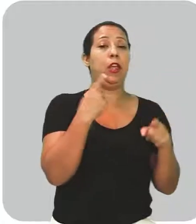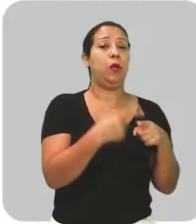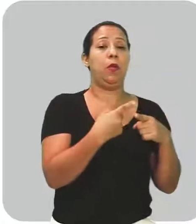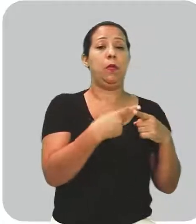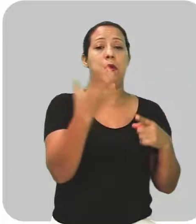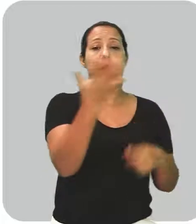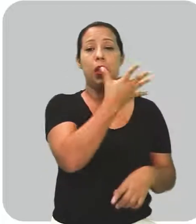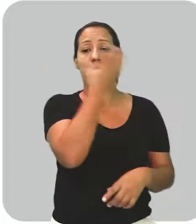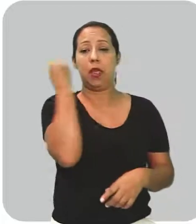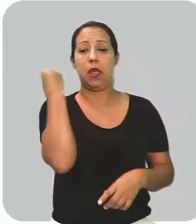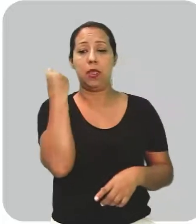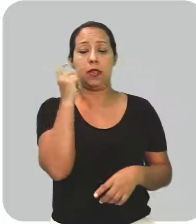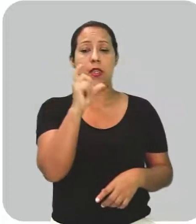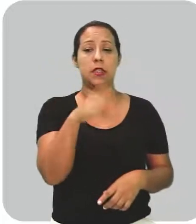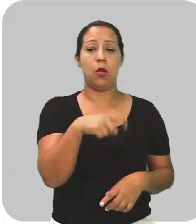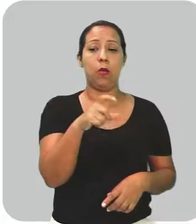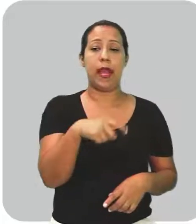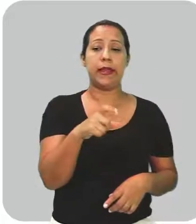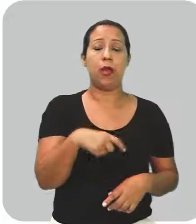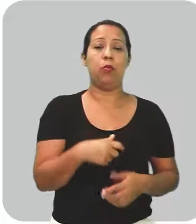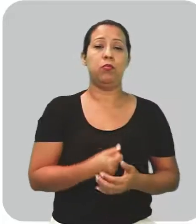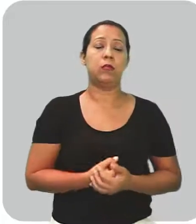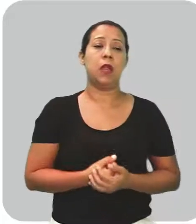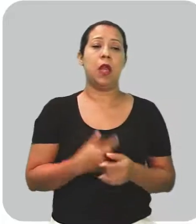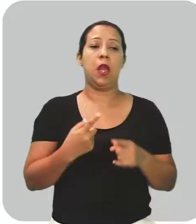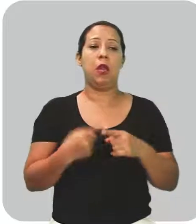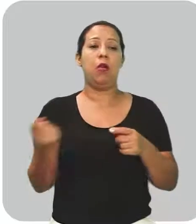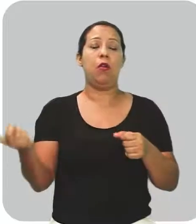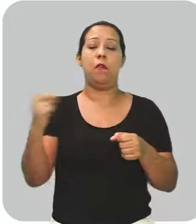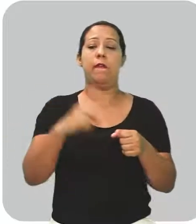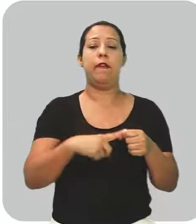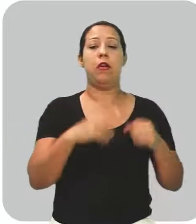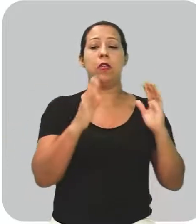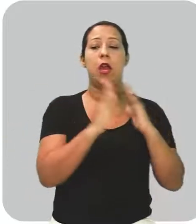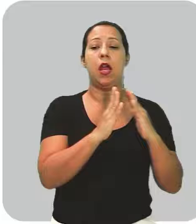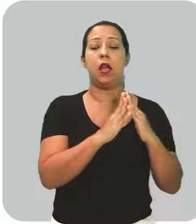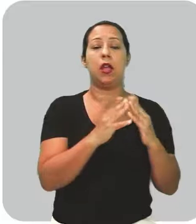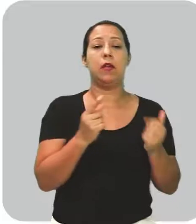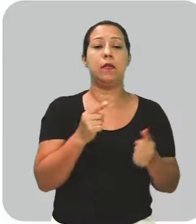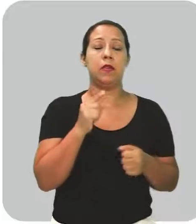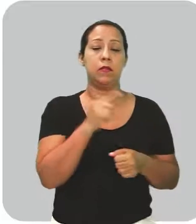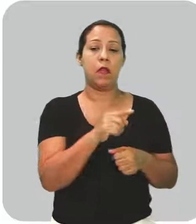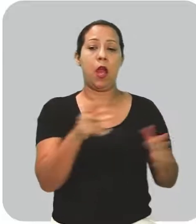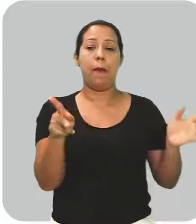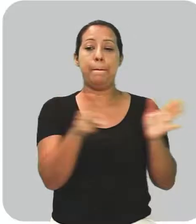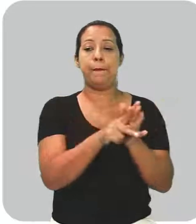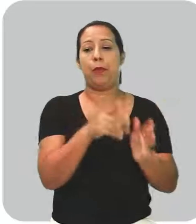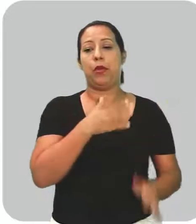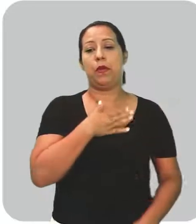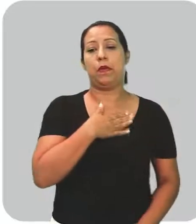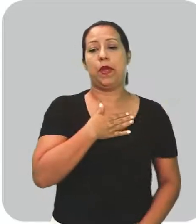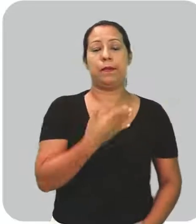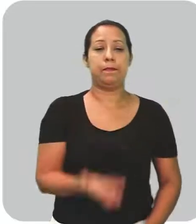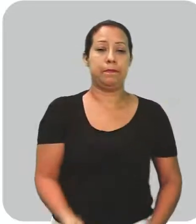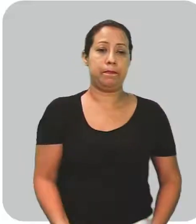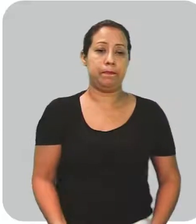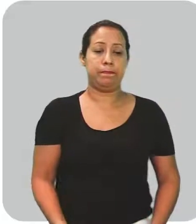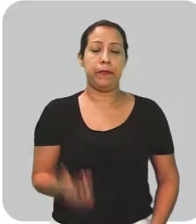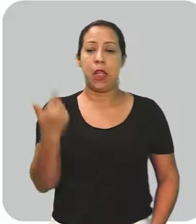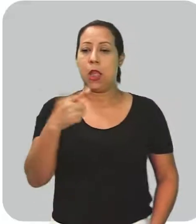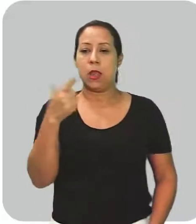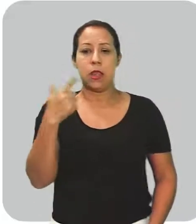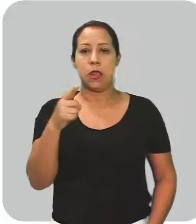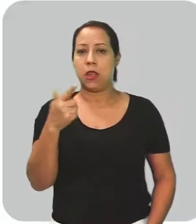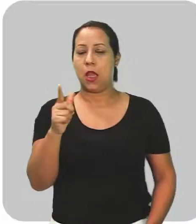esquecera o cartão. Voltara a casa. Nesse caso, é o próprio lar, né? Tá? Então, não temos aí